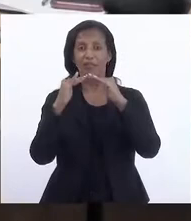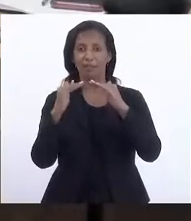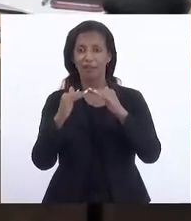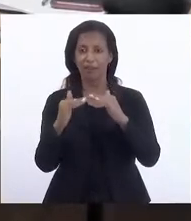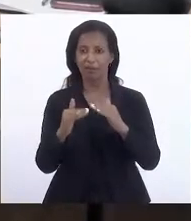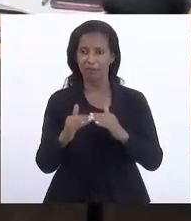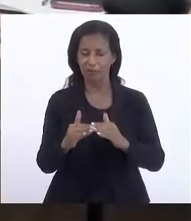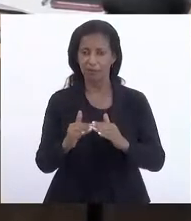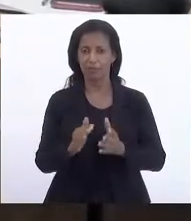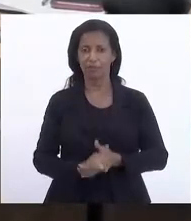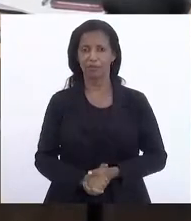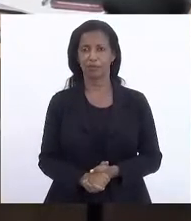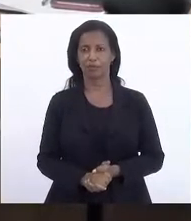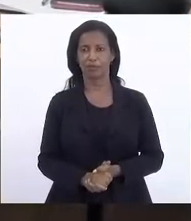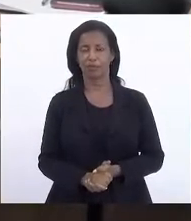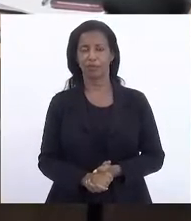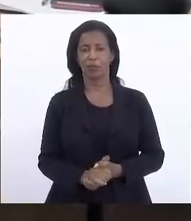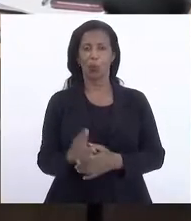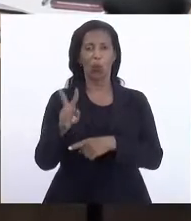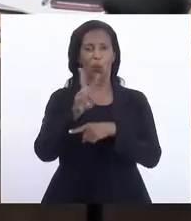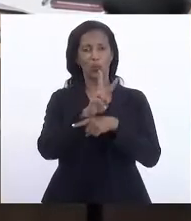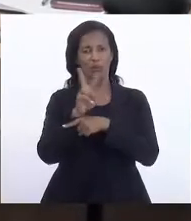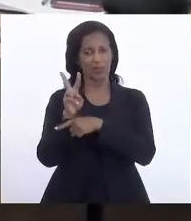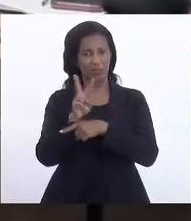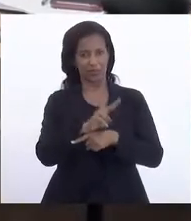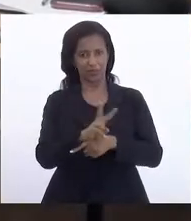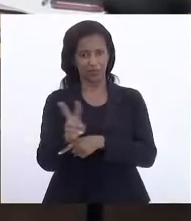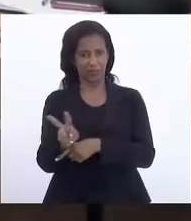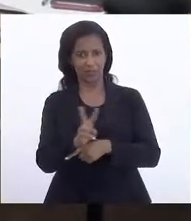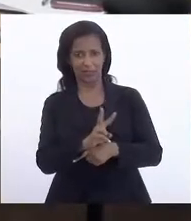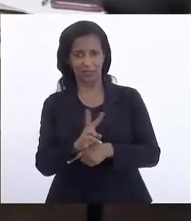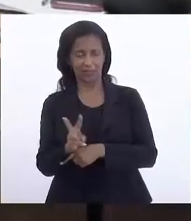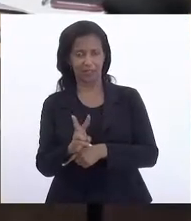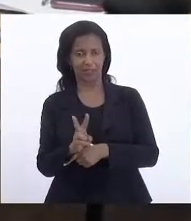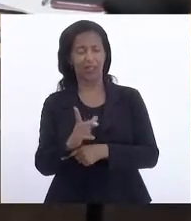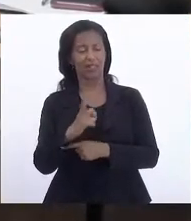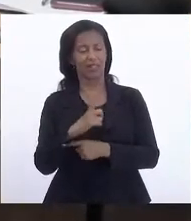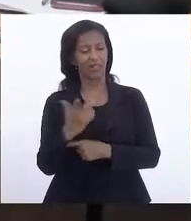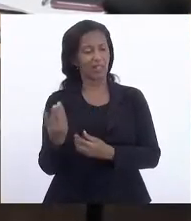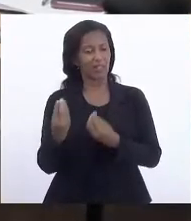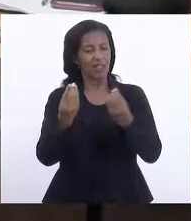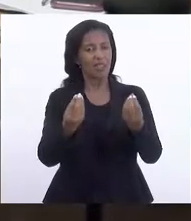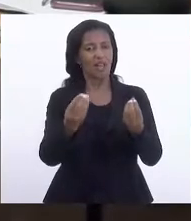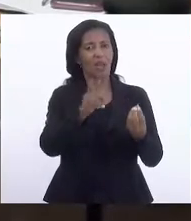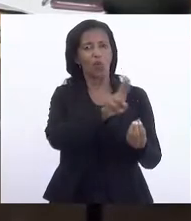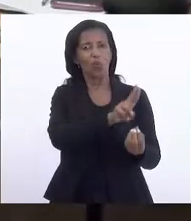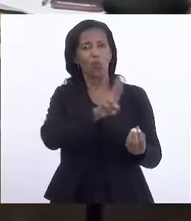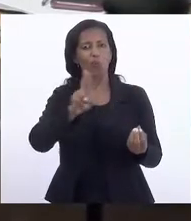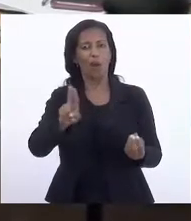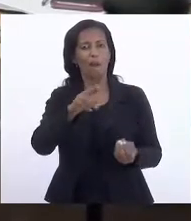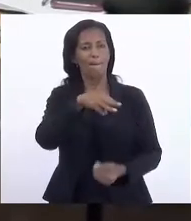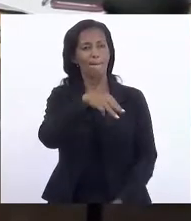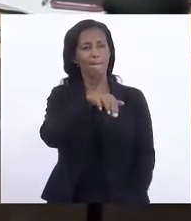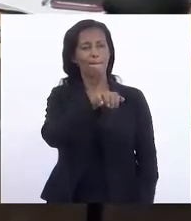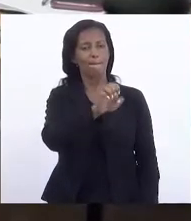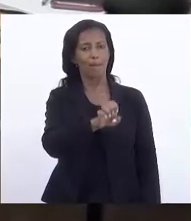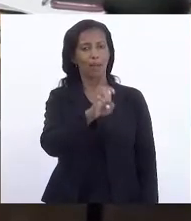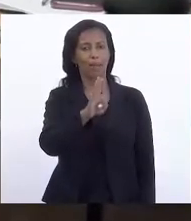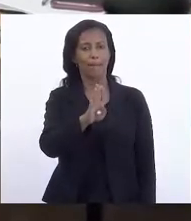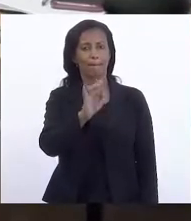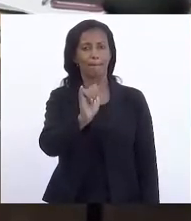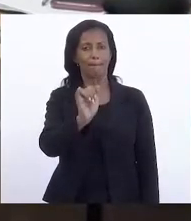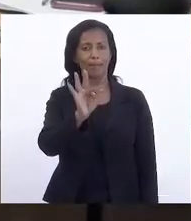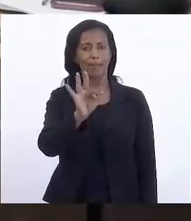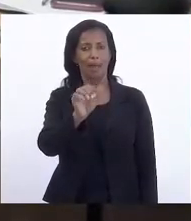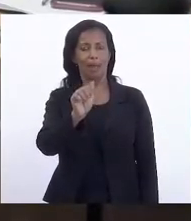do observatório que institui aí o observatório Mãe Beata de Emanjá